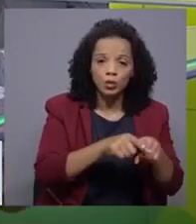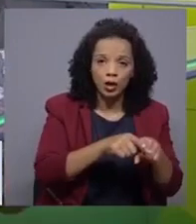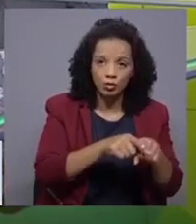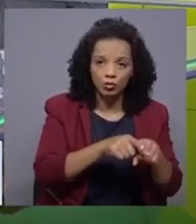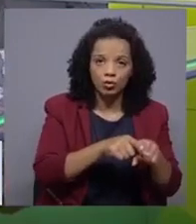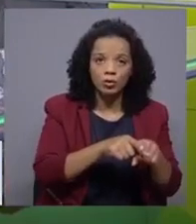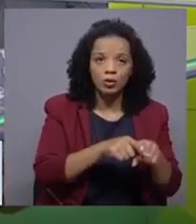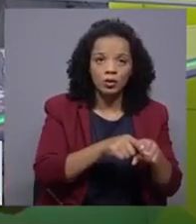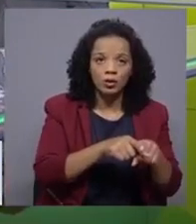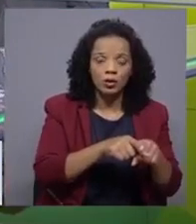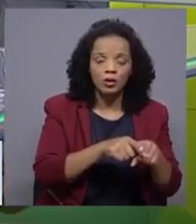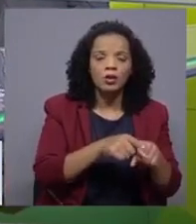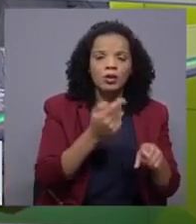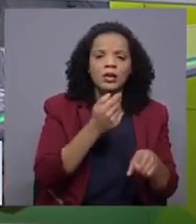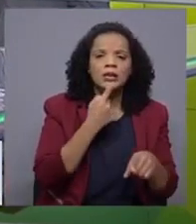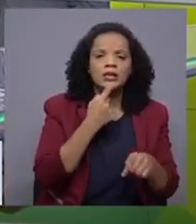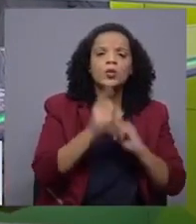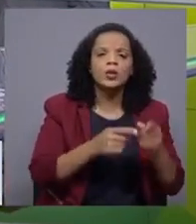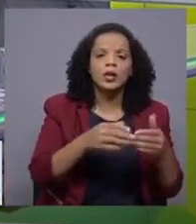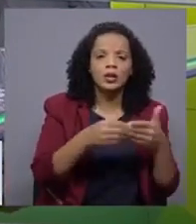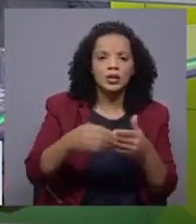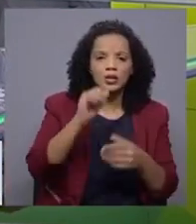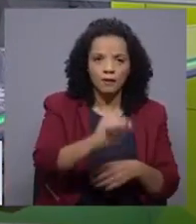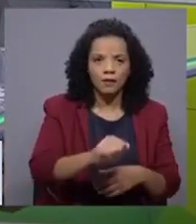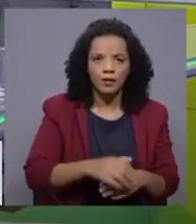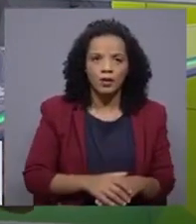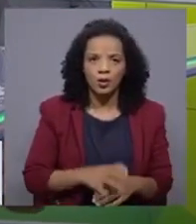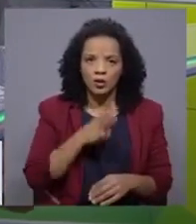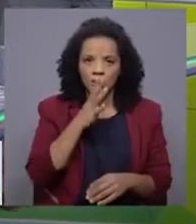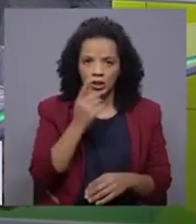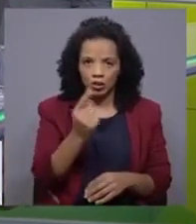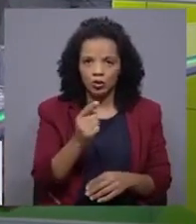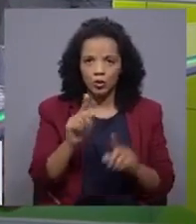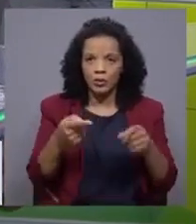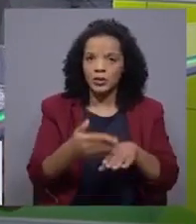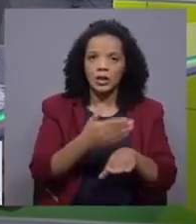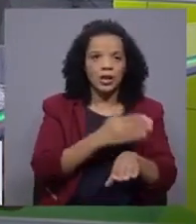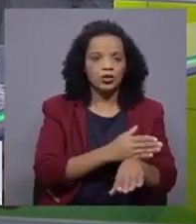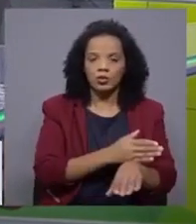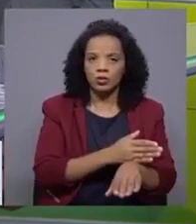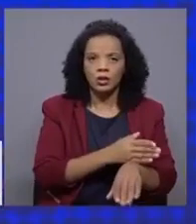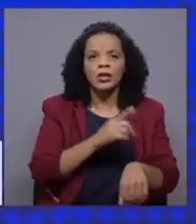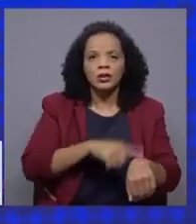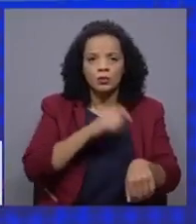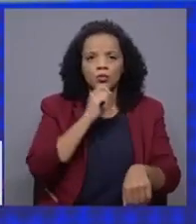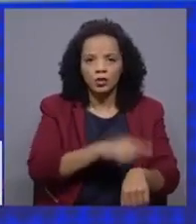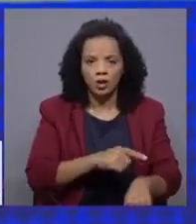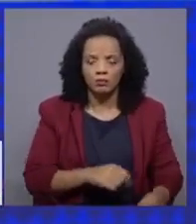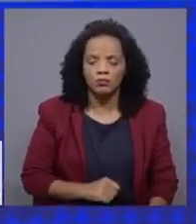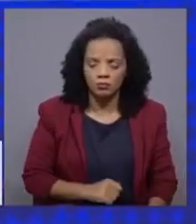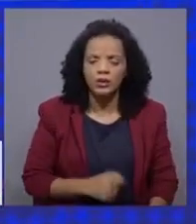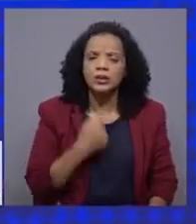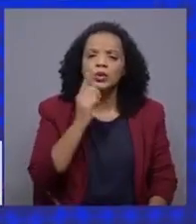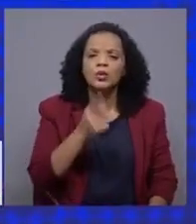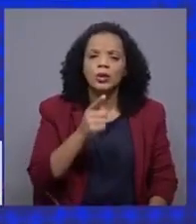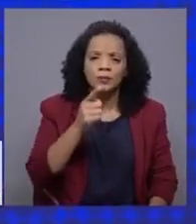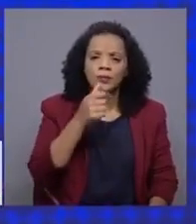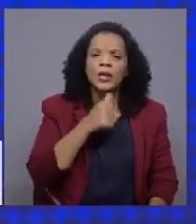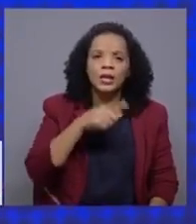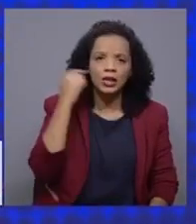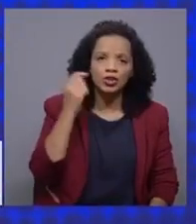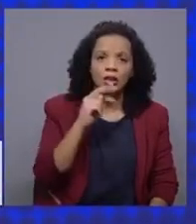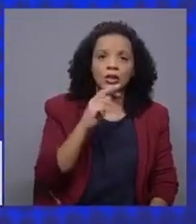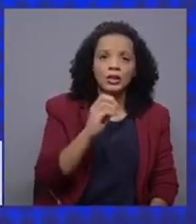número atual que tem, o que é que isso significa para a sua liderança? Deixe-me só dizer isto, um parente de Santos, porque ainda tem tempo. É dizer o seguinte, eu acho que a Inês Sousa Real já se devia